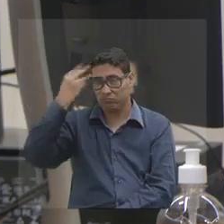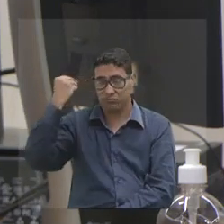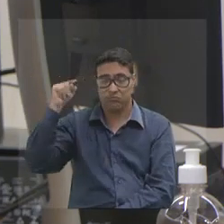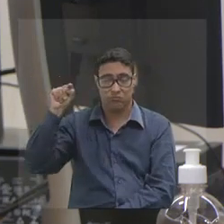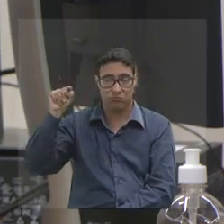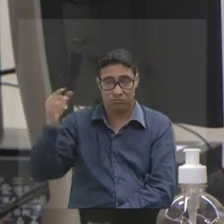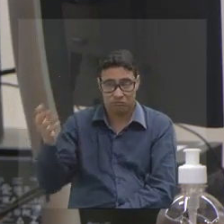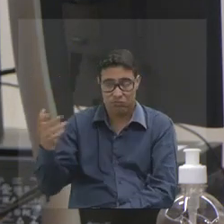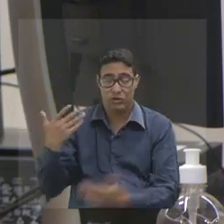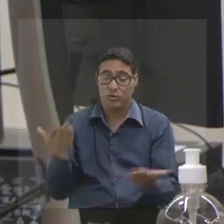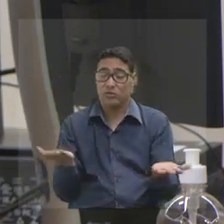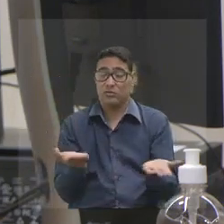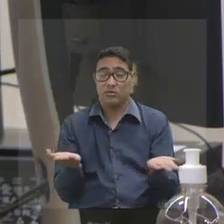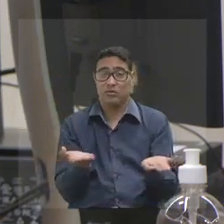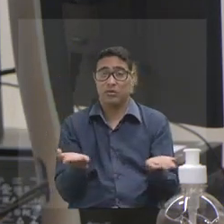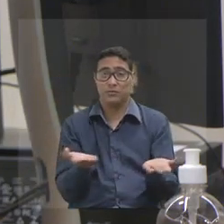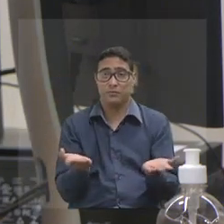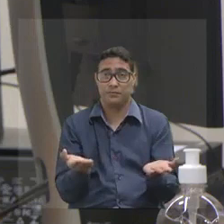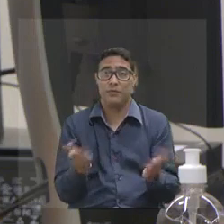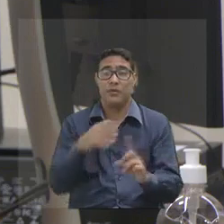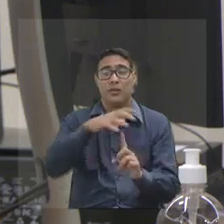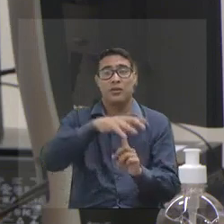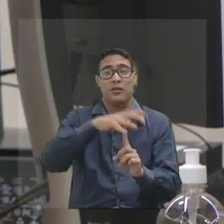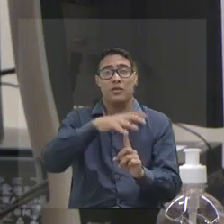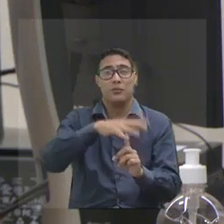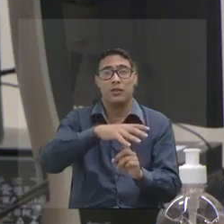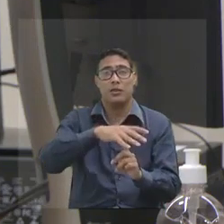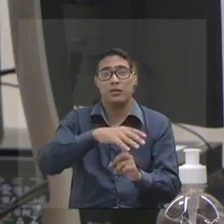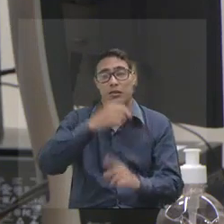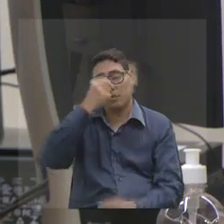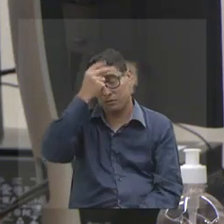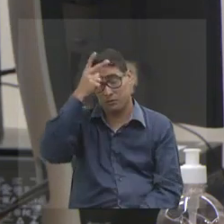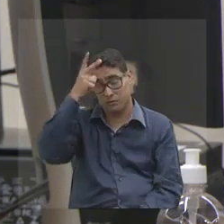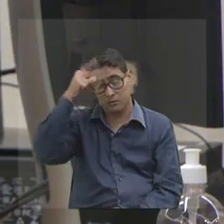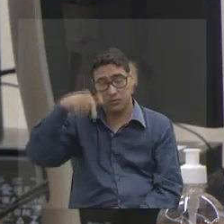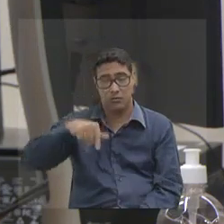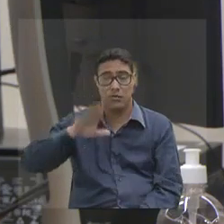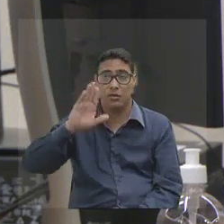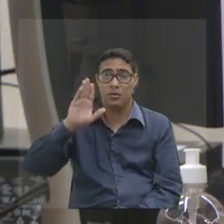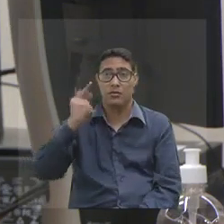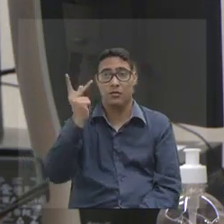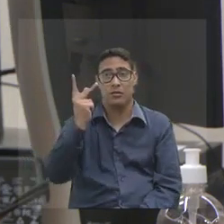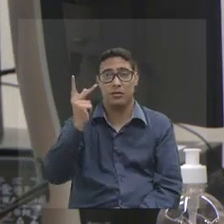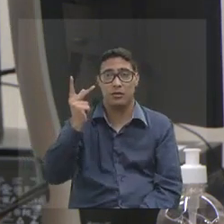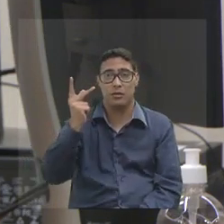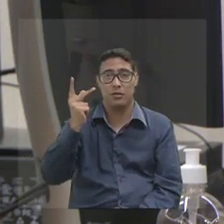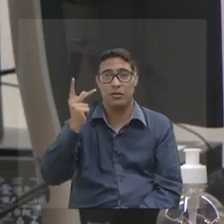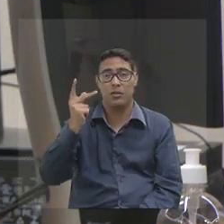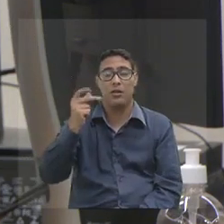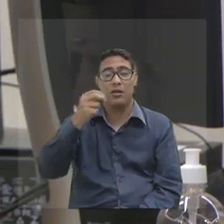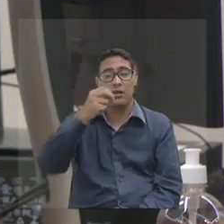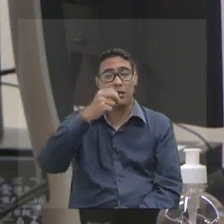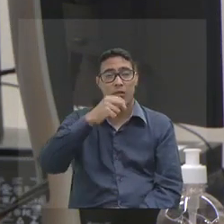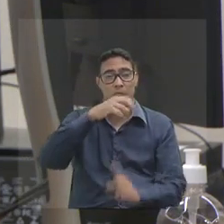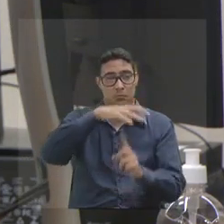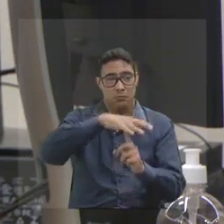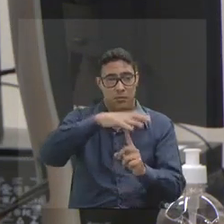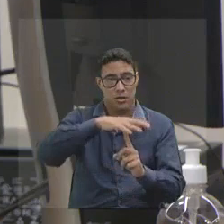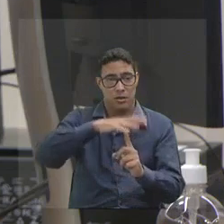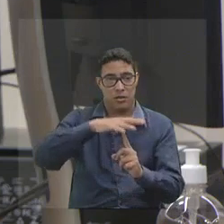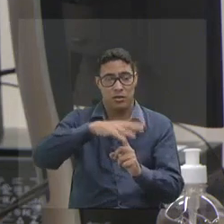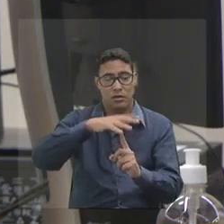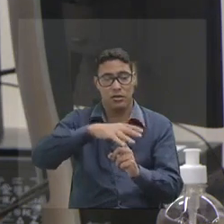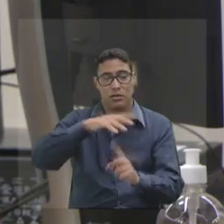você tem ideia secretária o Parque Municipal de Belo Horizonte e o Parque das Mangabeiras de Belo